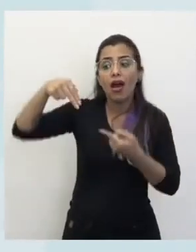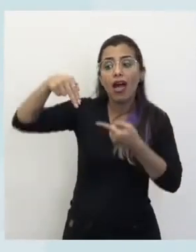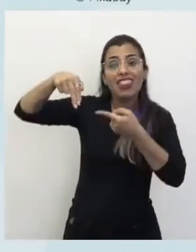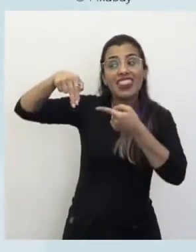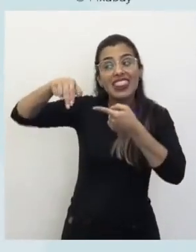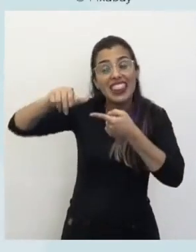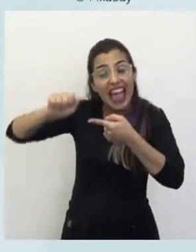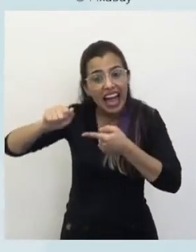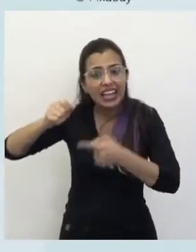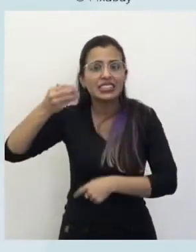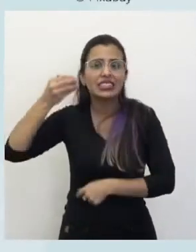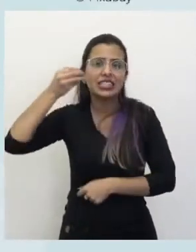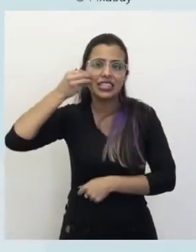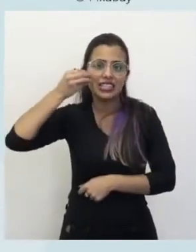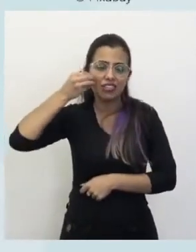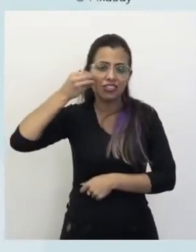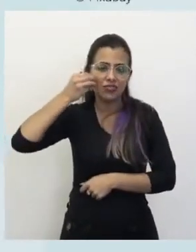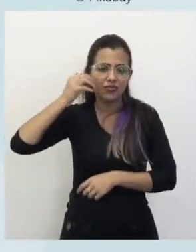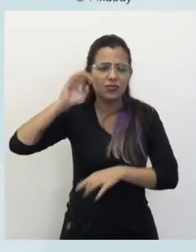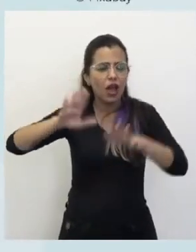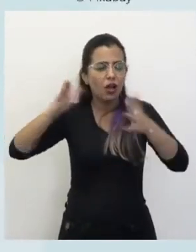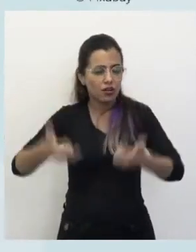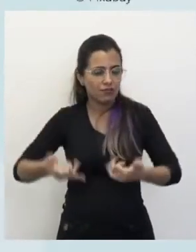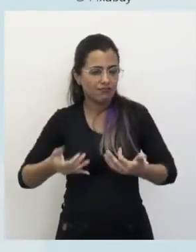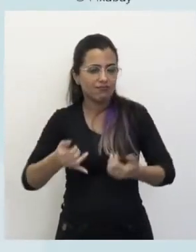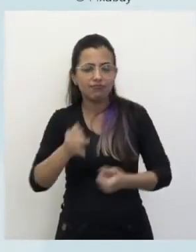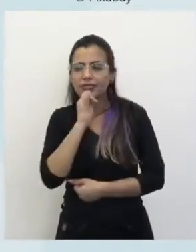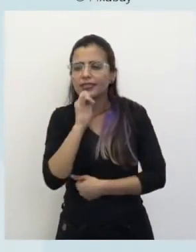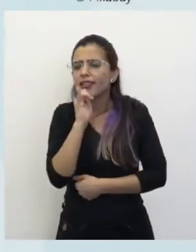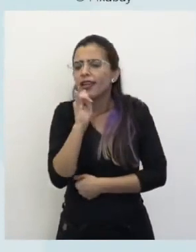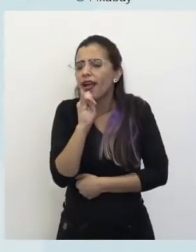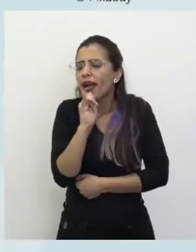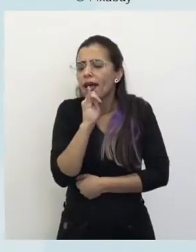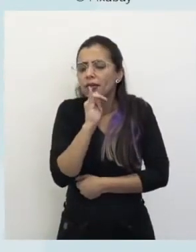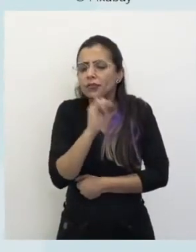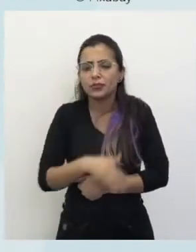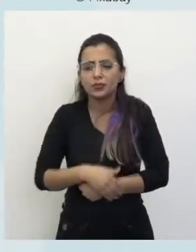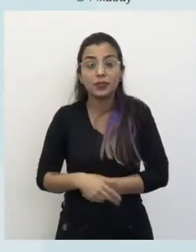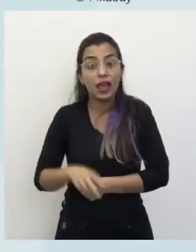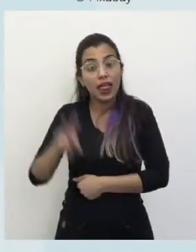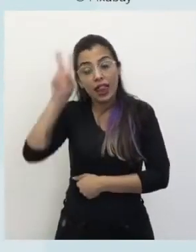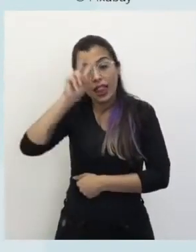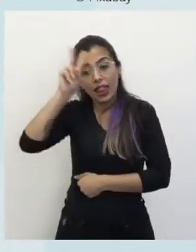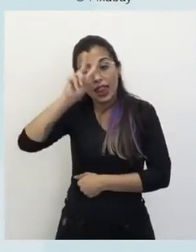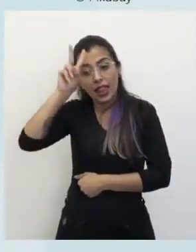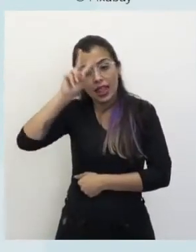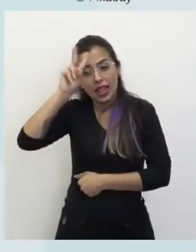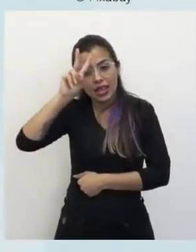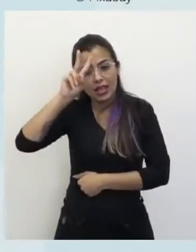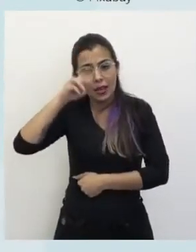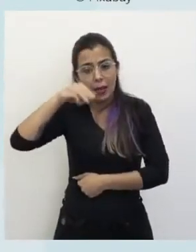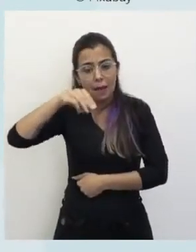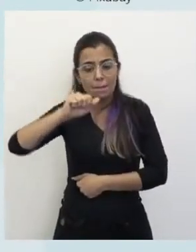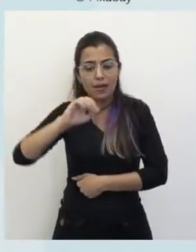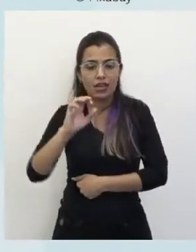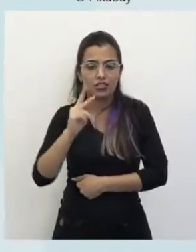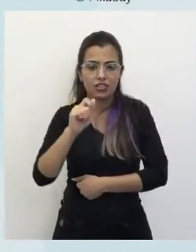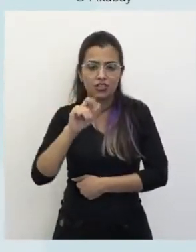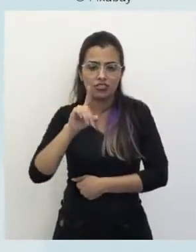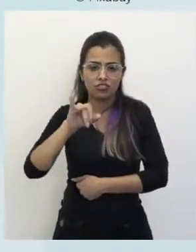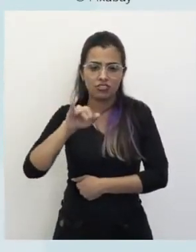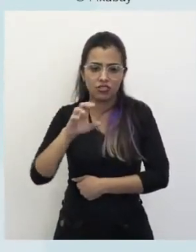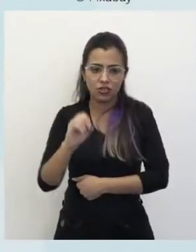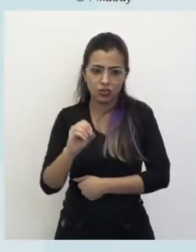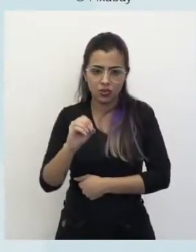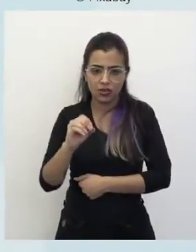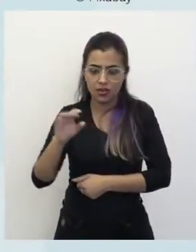tudo de novo. Eu vou fazer uma analogia com vocês. Lembram-se do texto machadiano que trazia a rixa